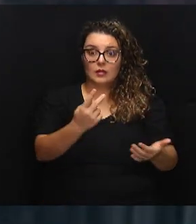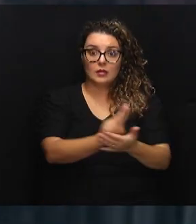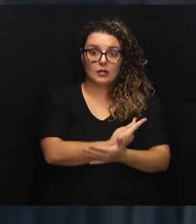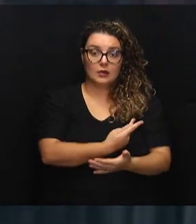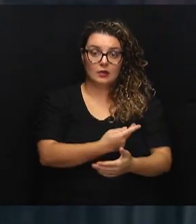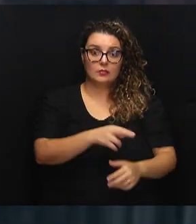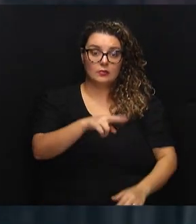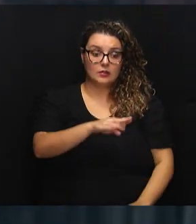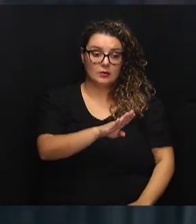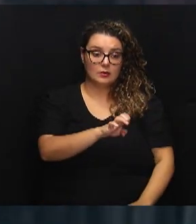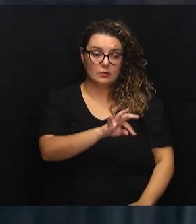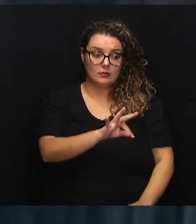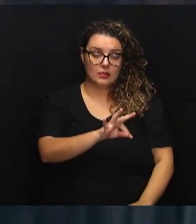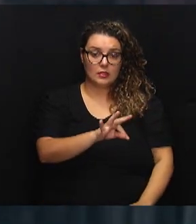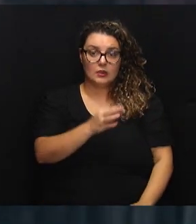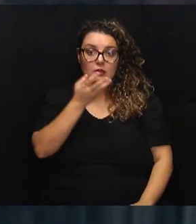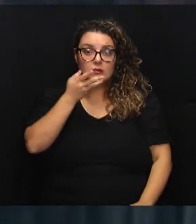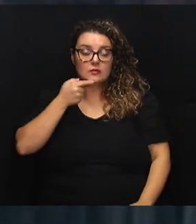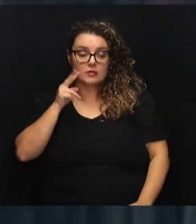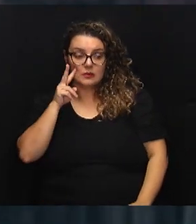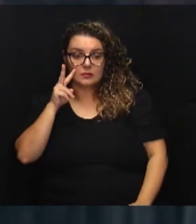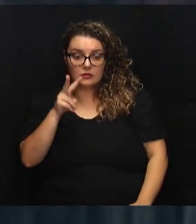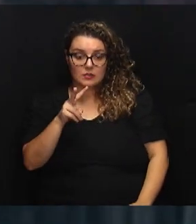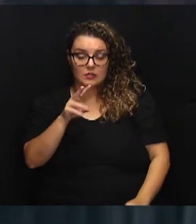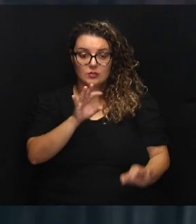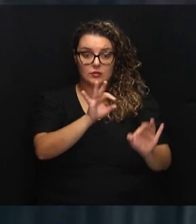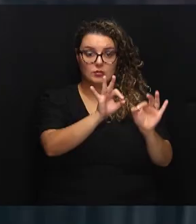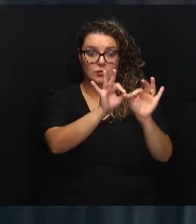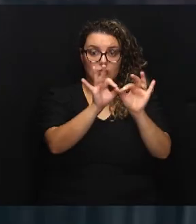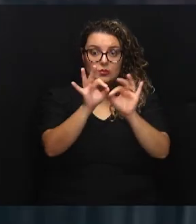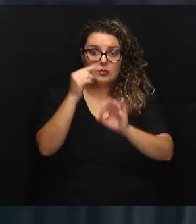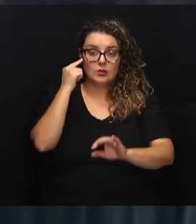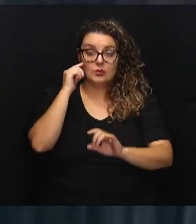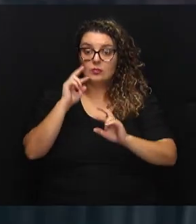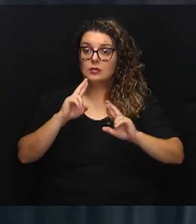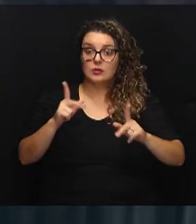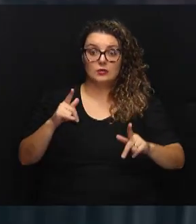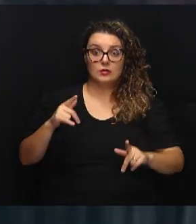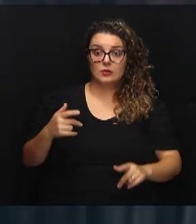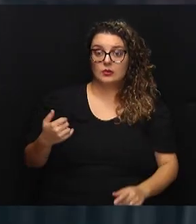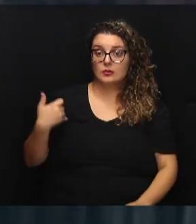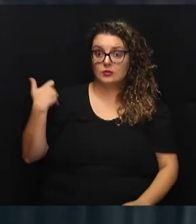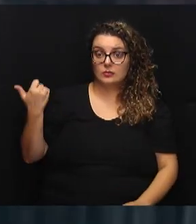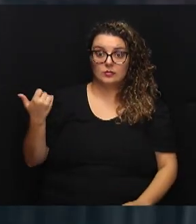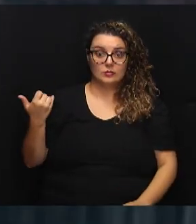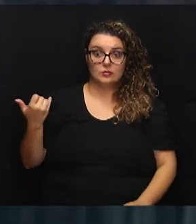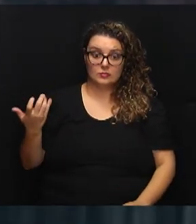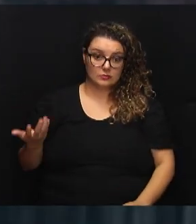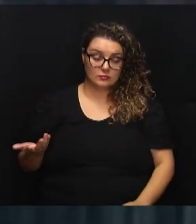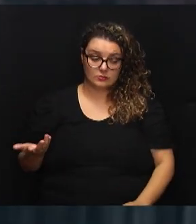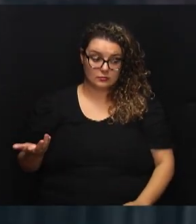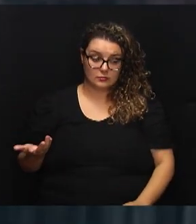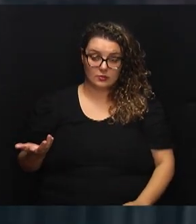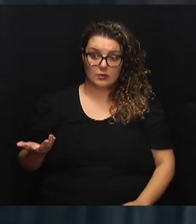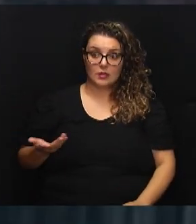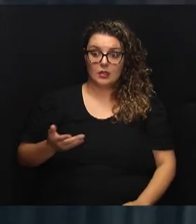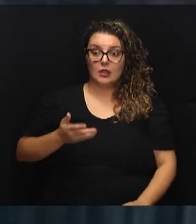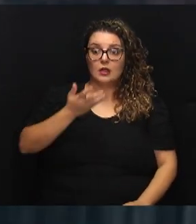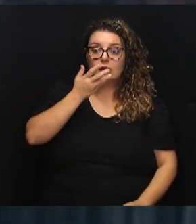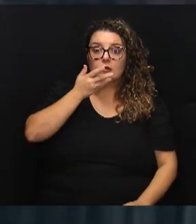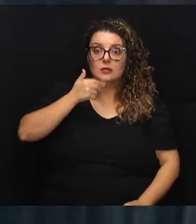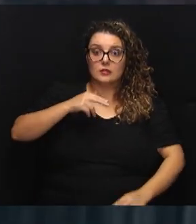criança assistindo isso, o pensamento da criança é diferente do adulto. A criança vai ficar mais